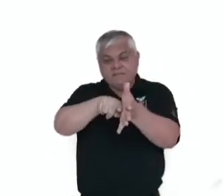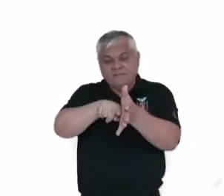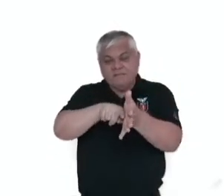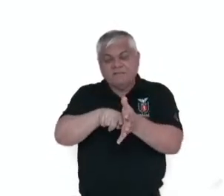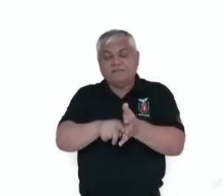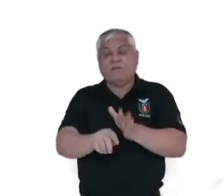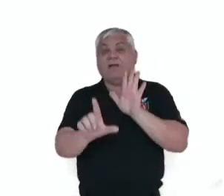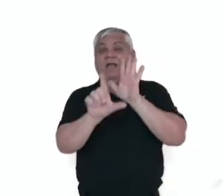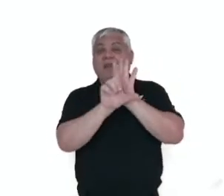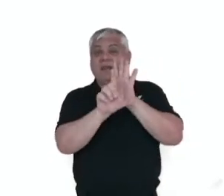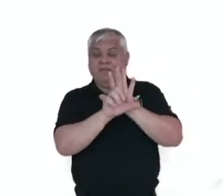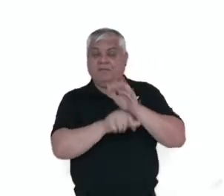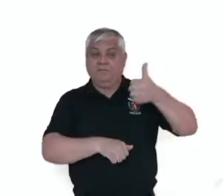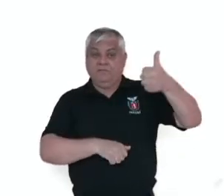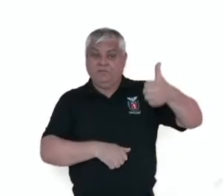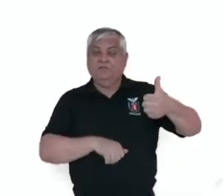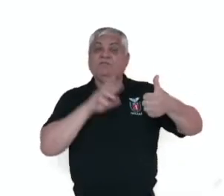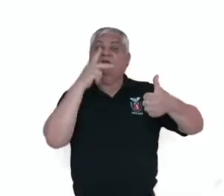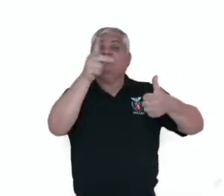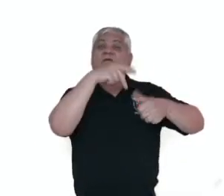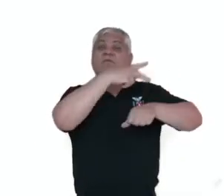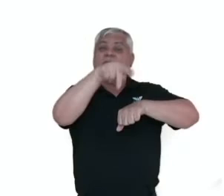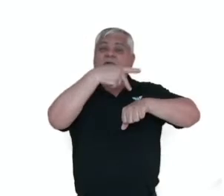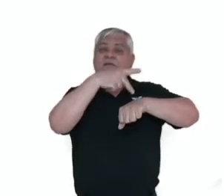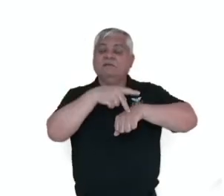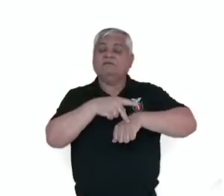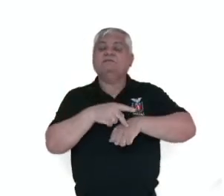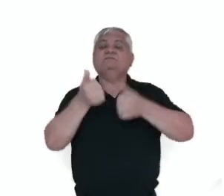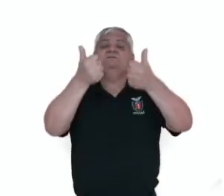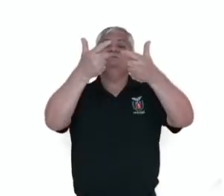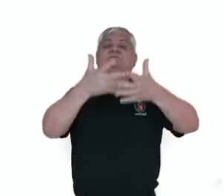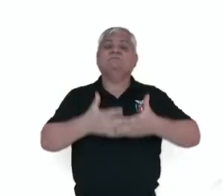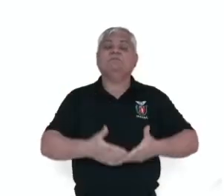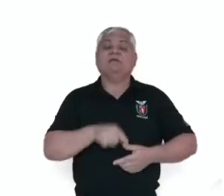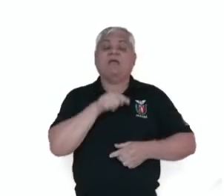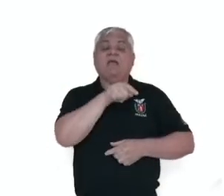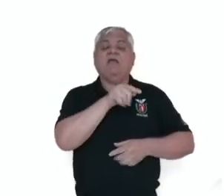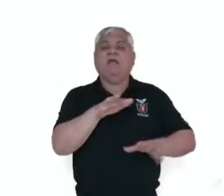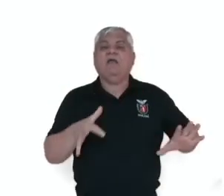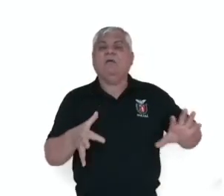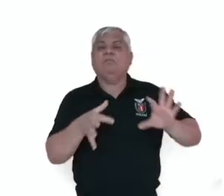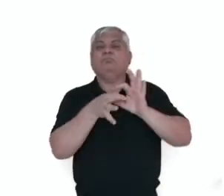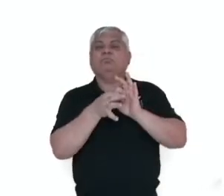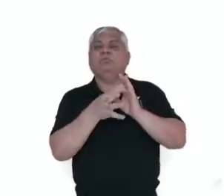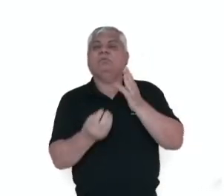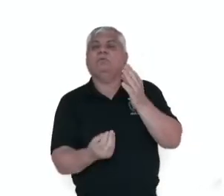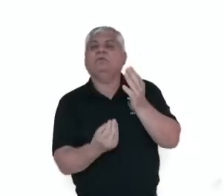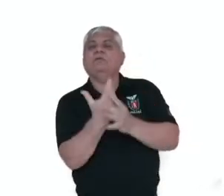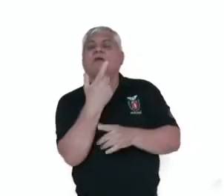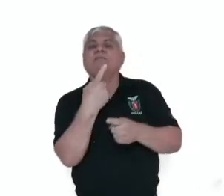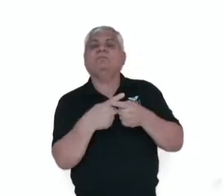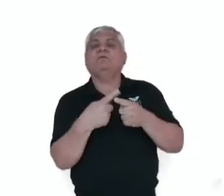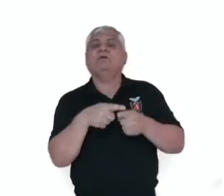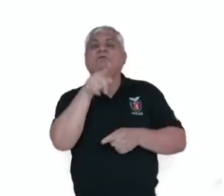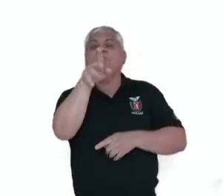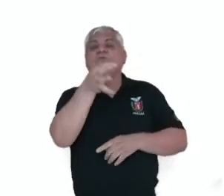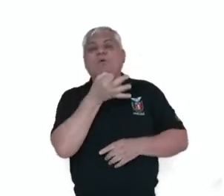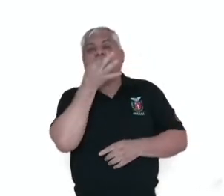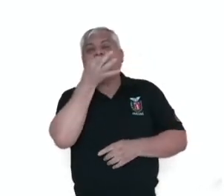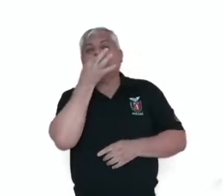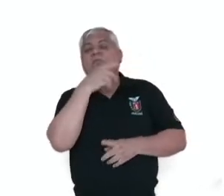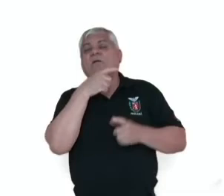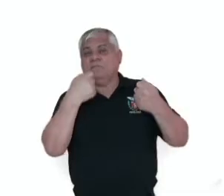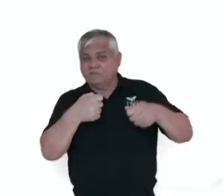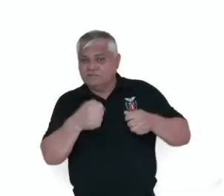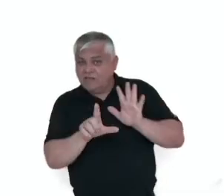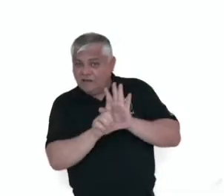positiva válida em seu país e explique em qual contexto ela foi criada e dê a sua opinião sobre a